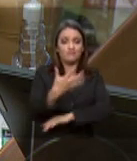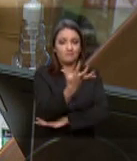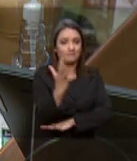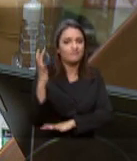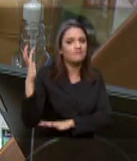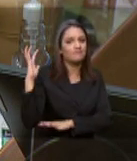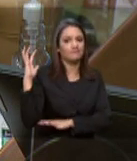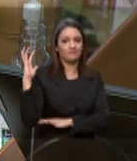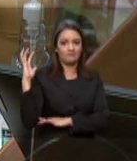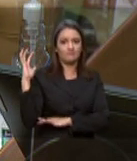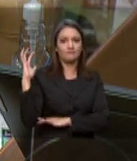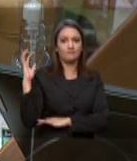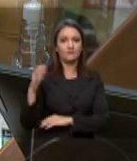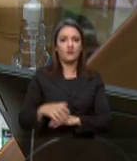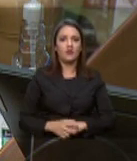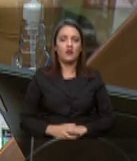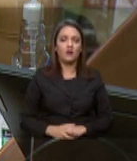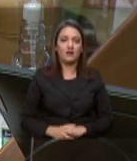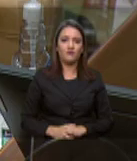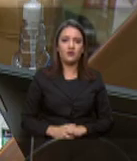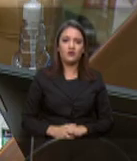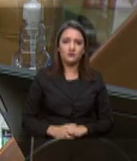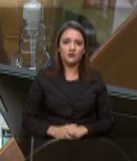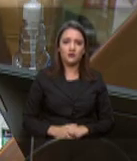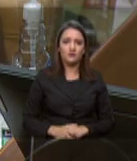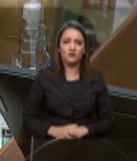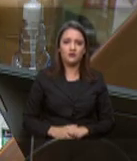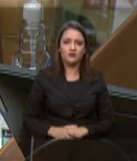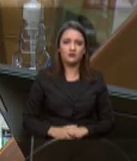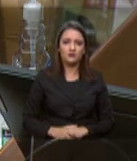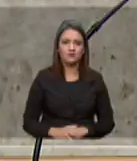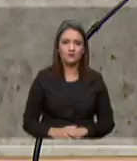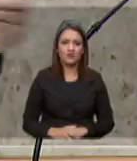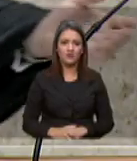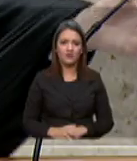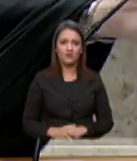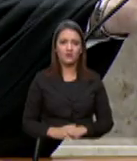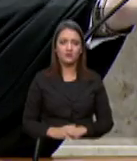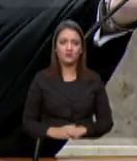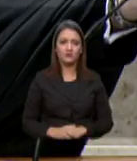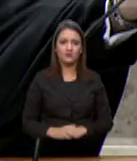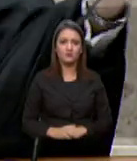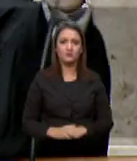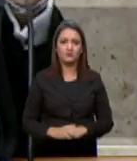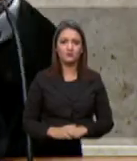ecologicamente equilibrado. Dou por feito, portanto, senhor presidente, o relatório.